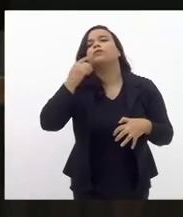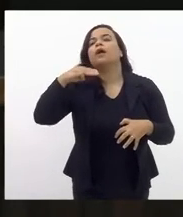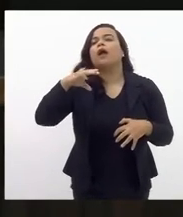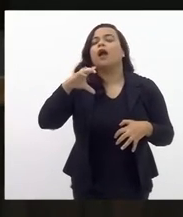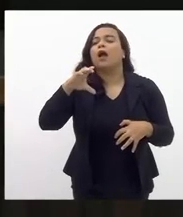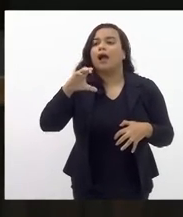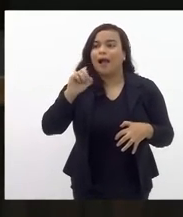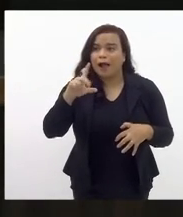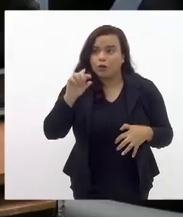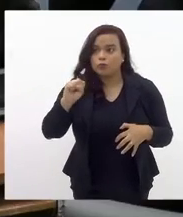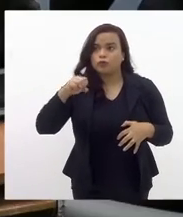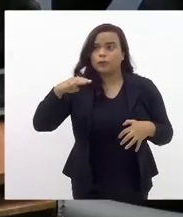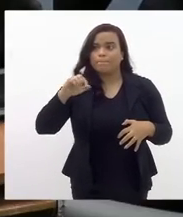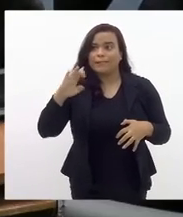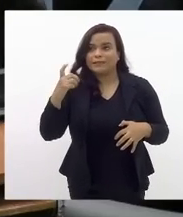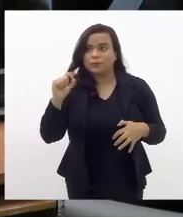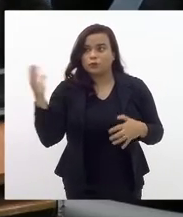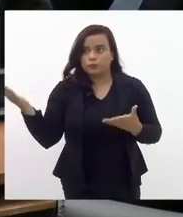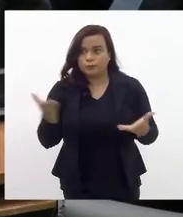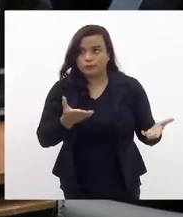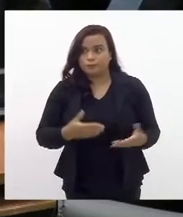Macedo.